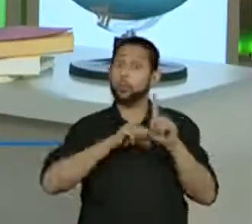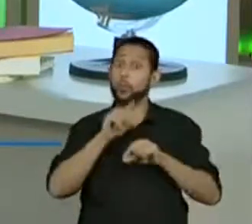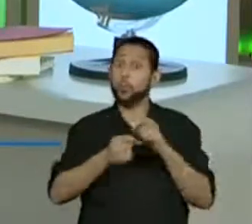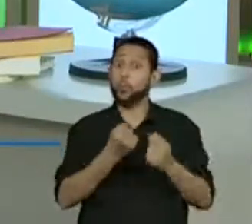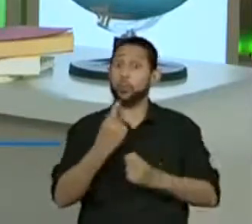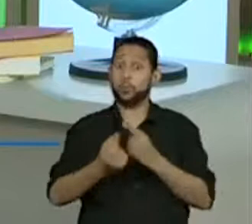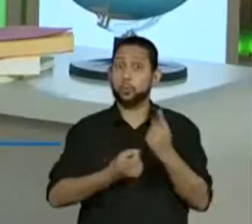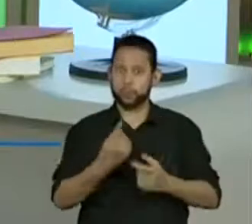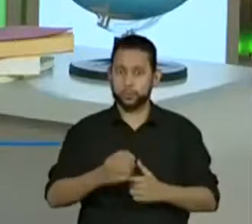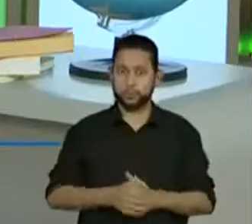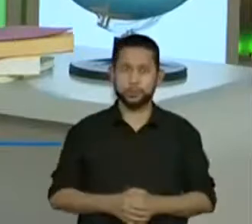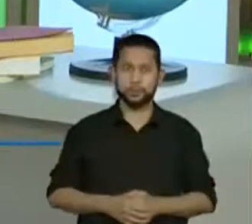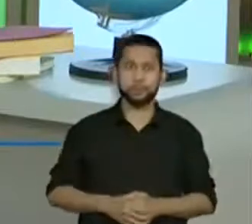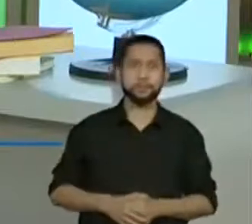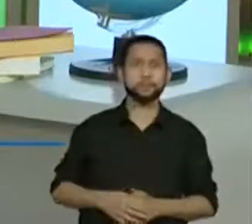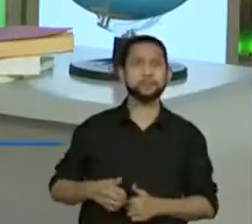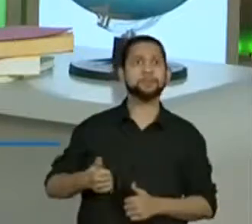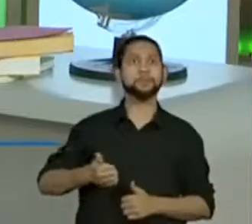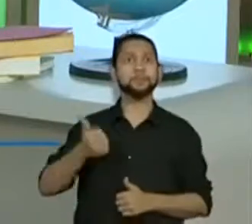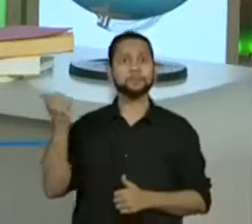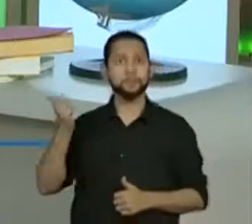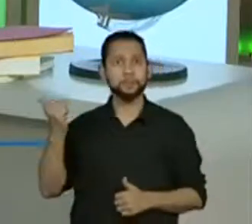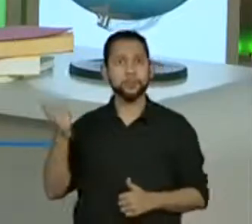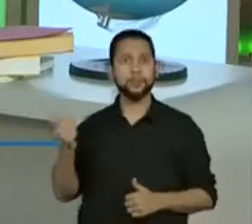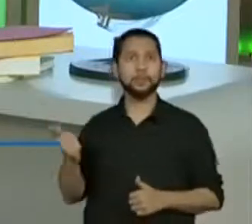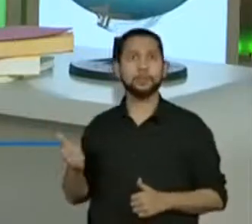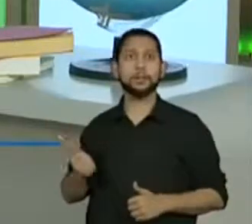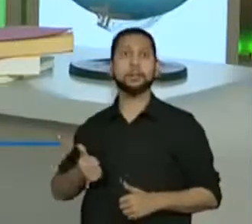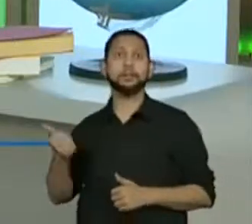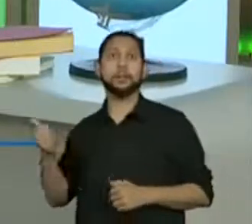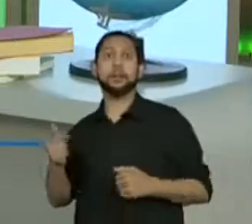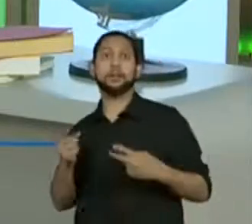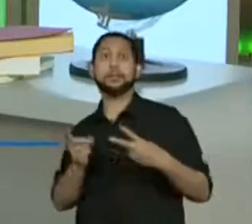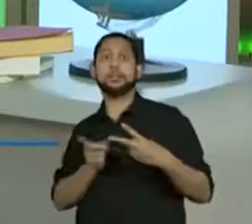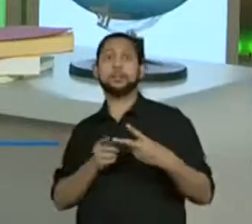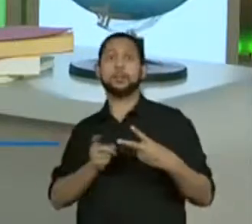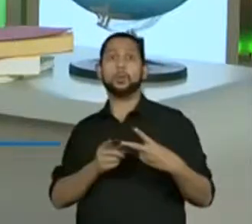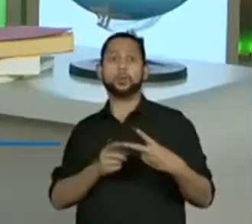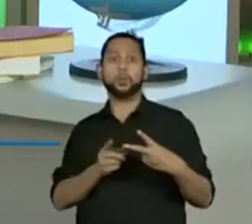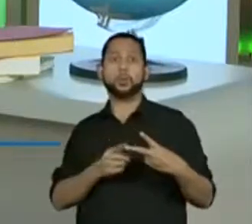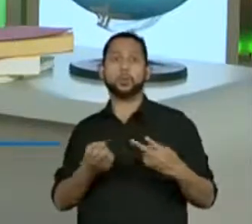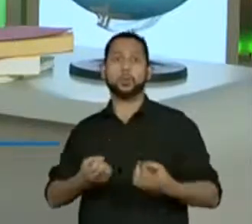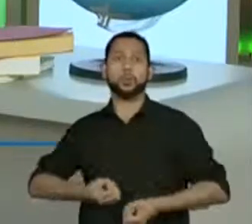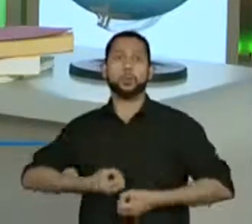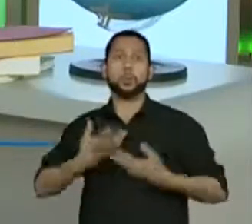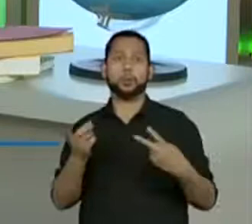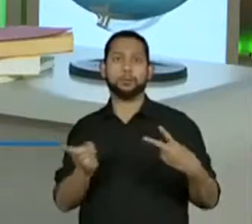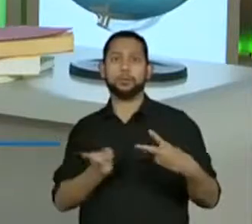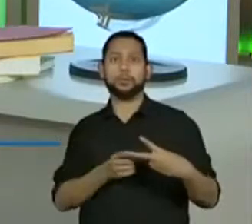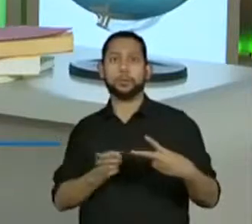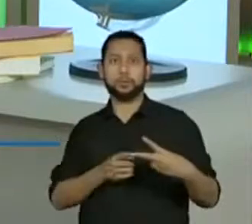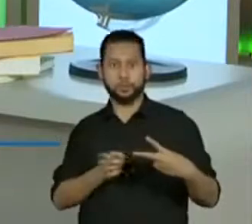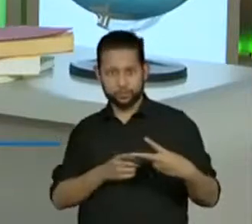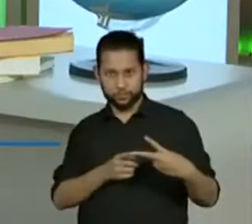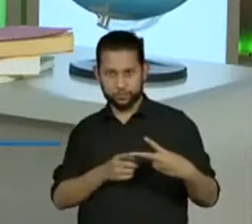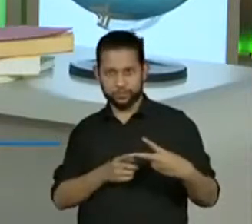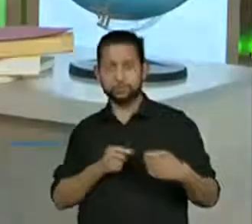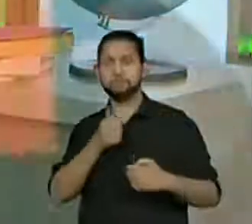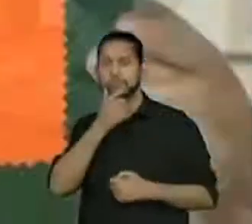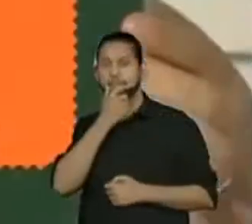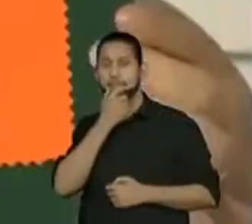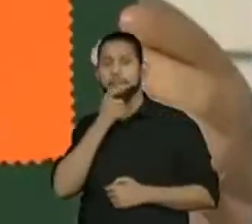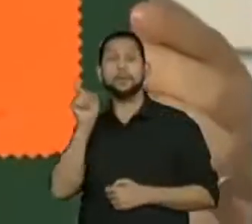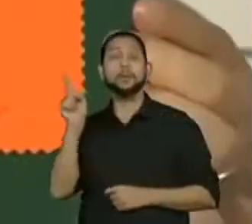base Aqui nós temos um segundo poema e esse aqui